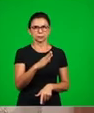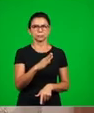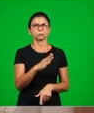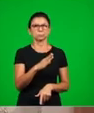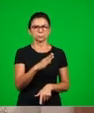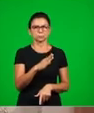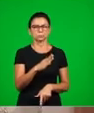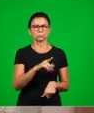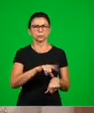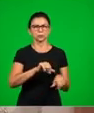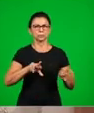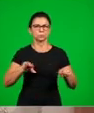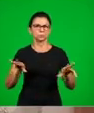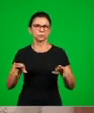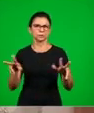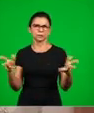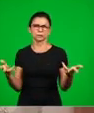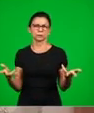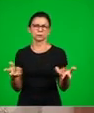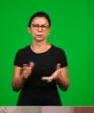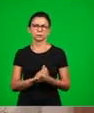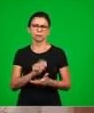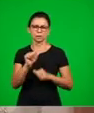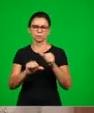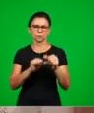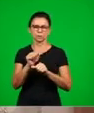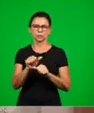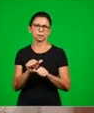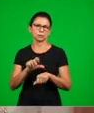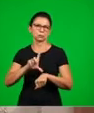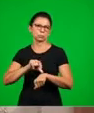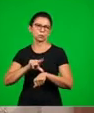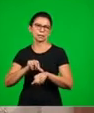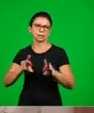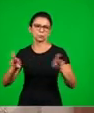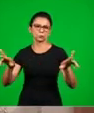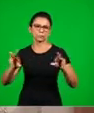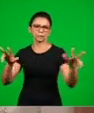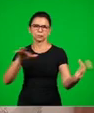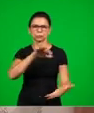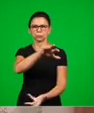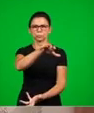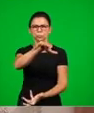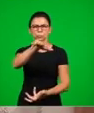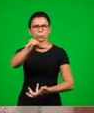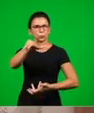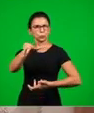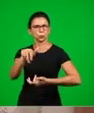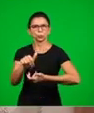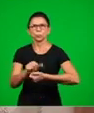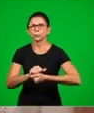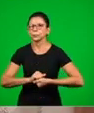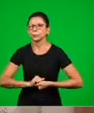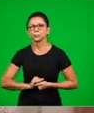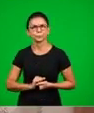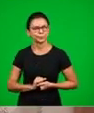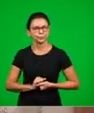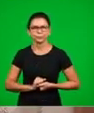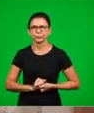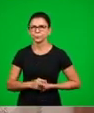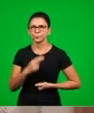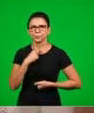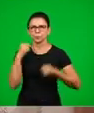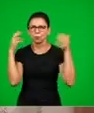nossos dias, no nosso tempo, em todas as épocas, em todas as ocasiões, em todos os lugares, é diferente. Fuso horário não é confuso horário. Você